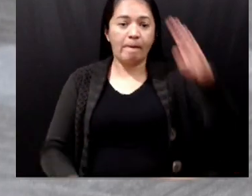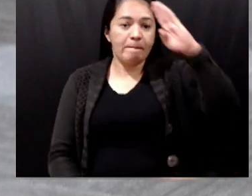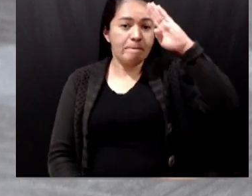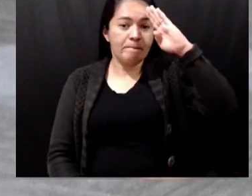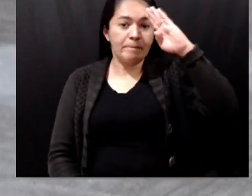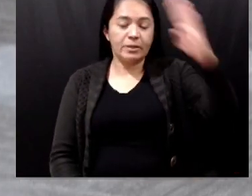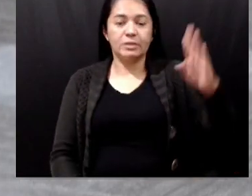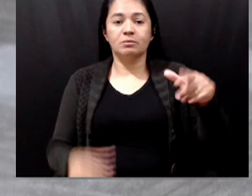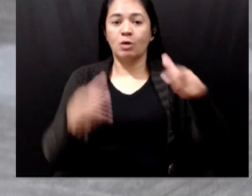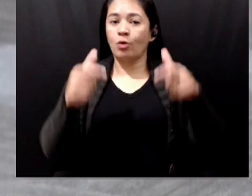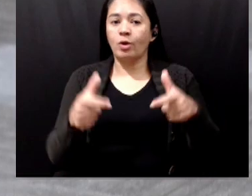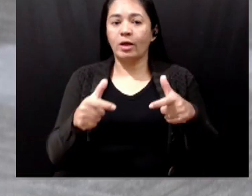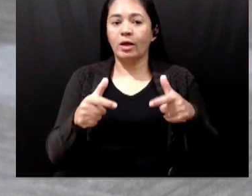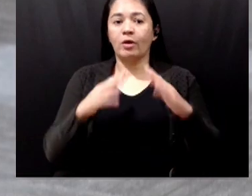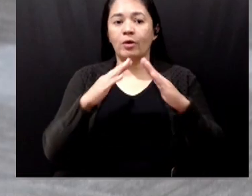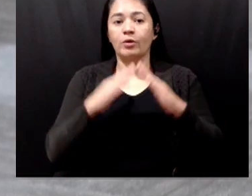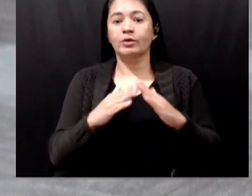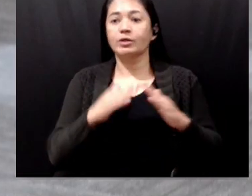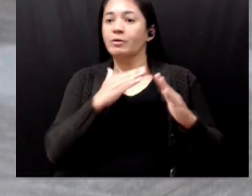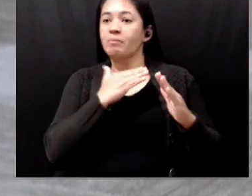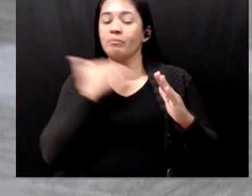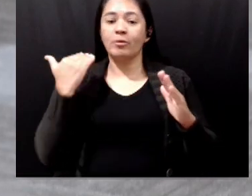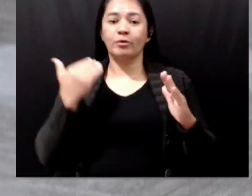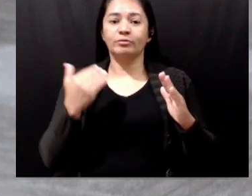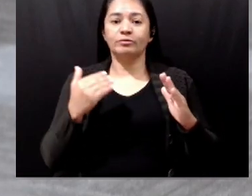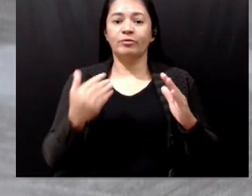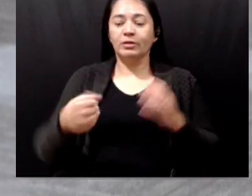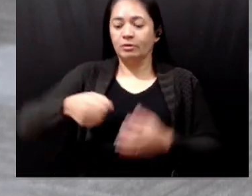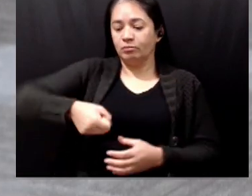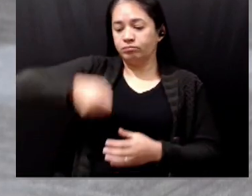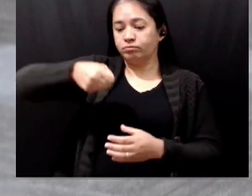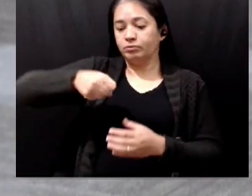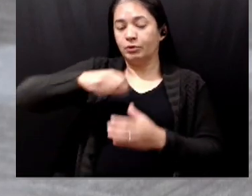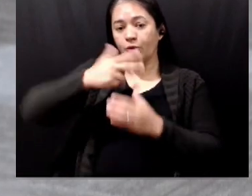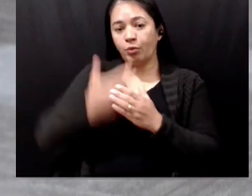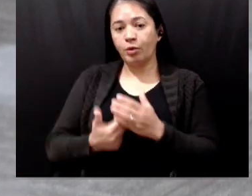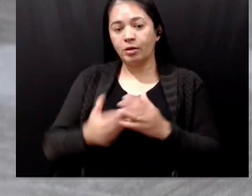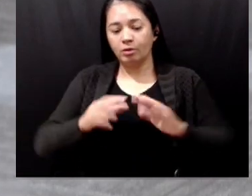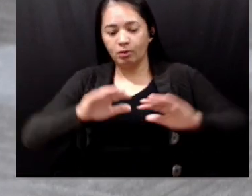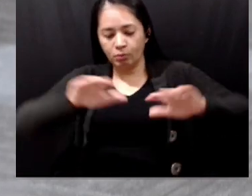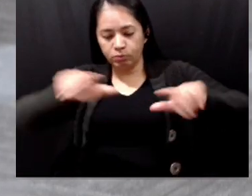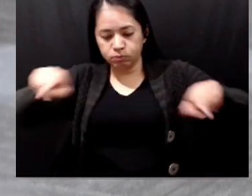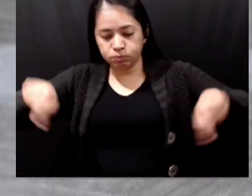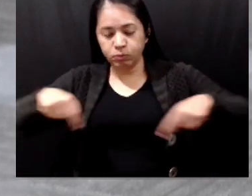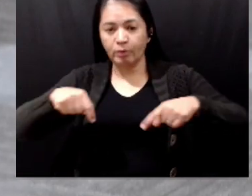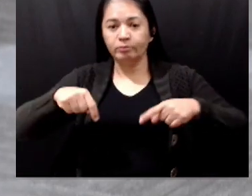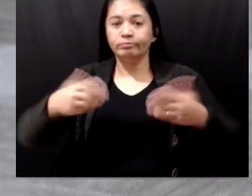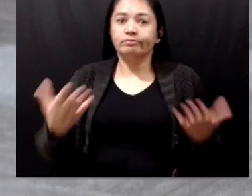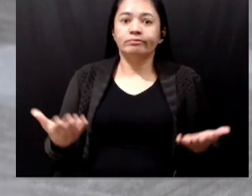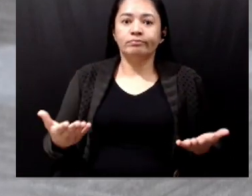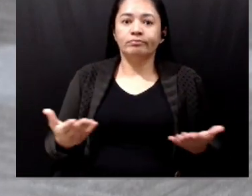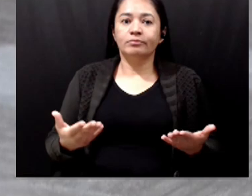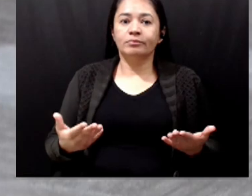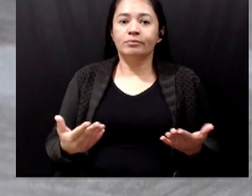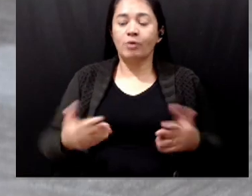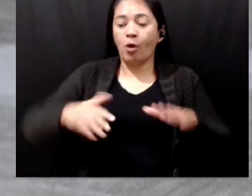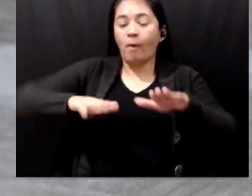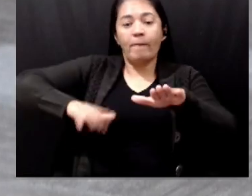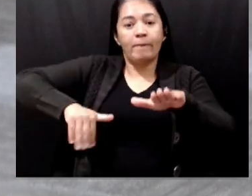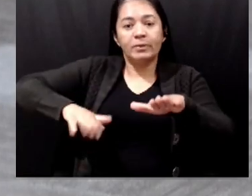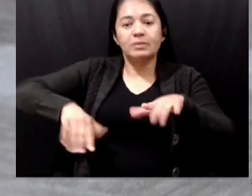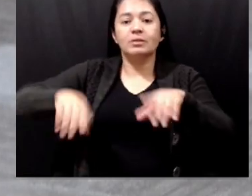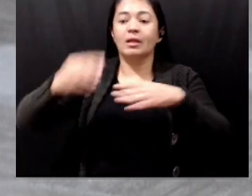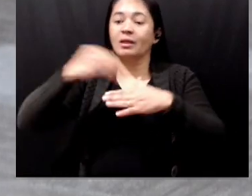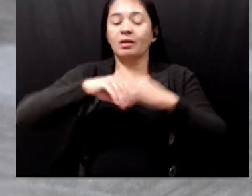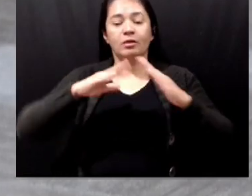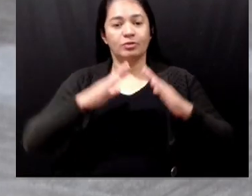morrem é em casa, em baldes, em banheiras, pias. ou piscinas dentro de casa. Então, a supervisão em